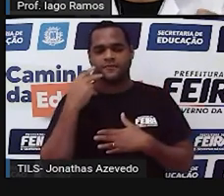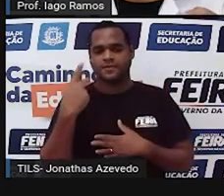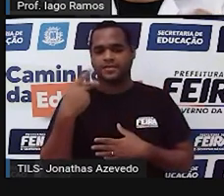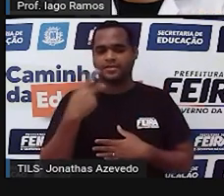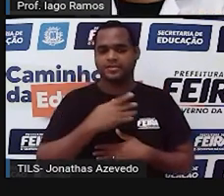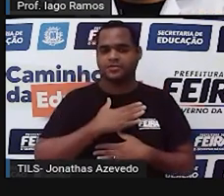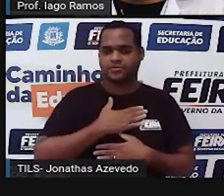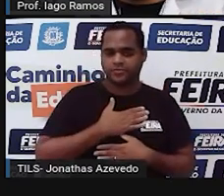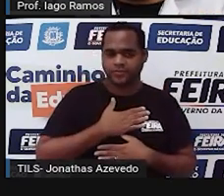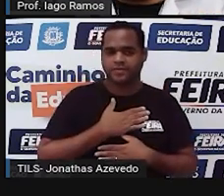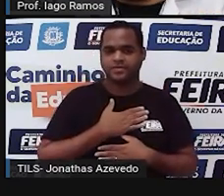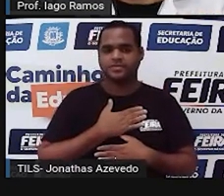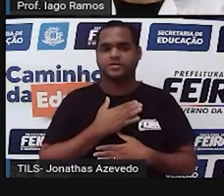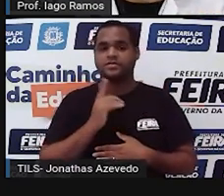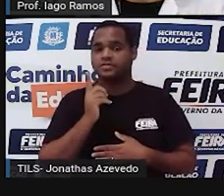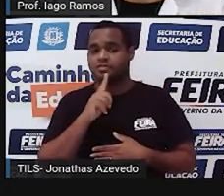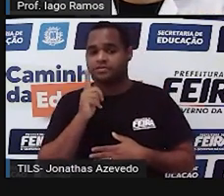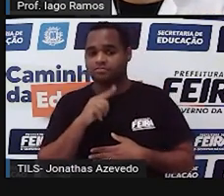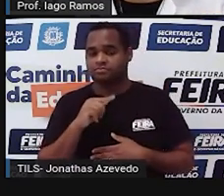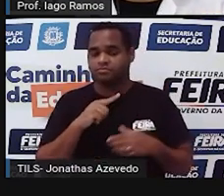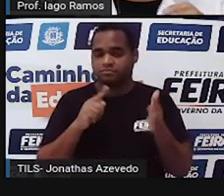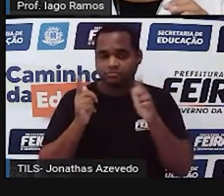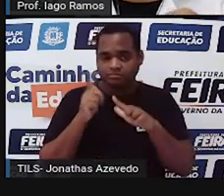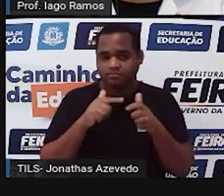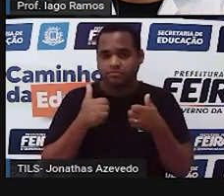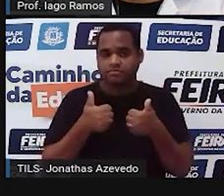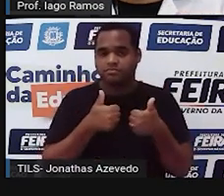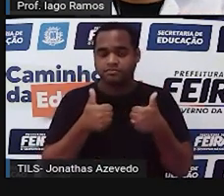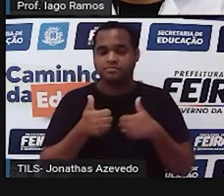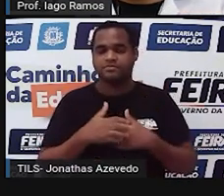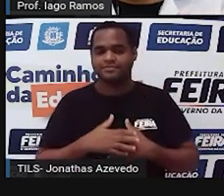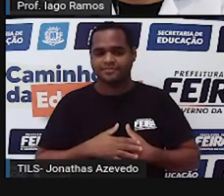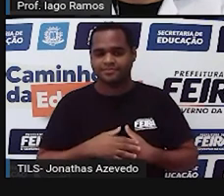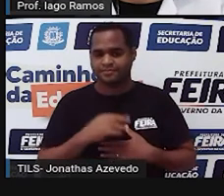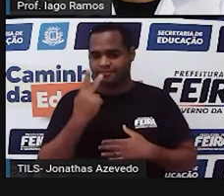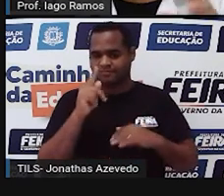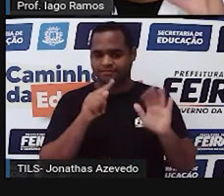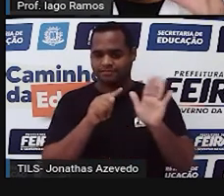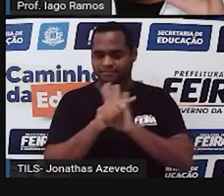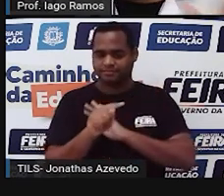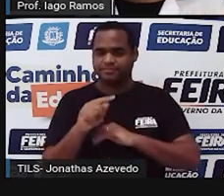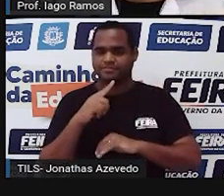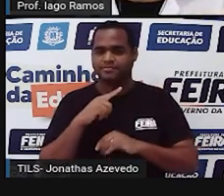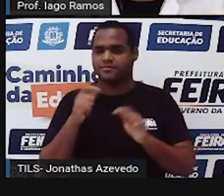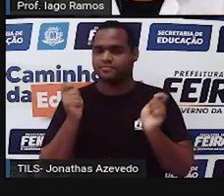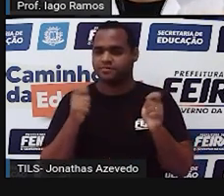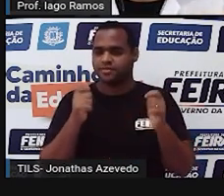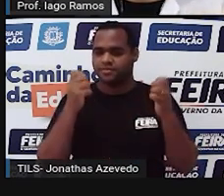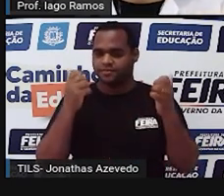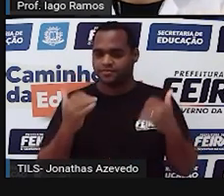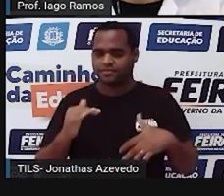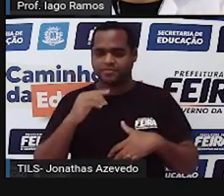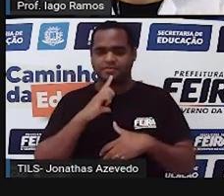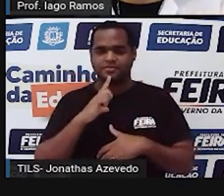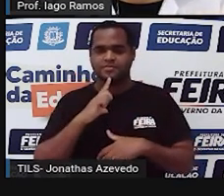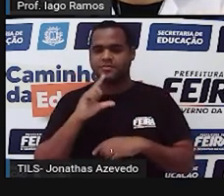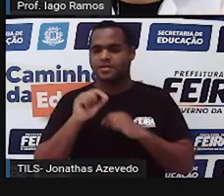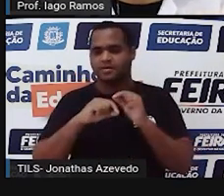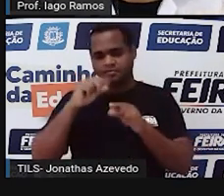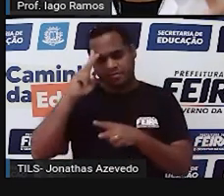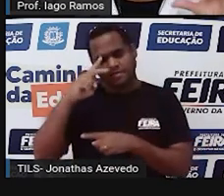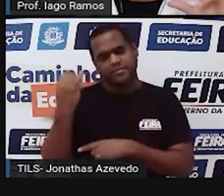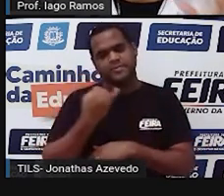você gostaria que caísse nessa prova tá quando você for responder essa pergunta você vai precisar lembrar de momentos